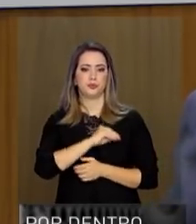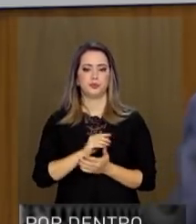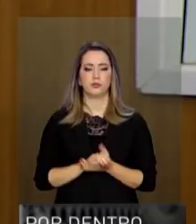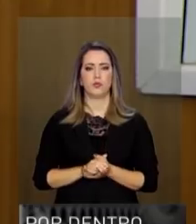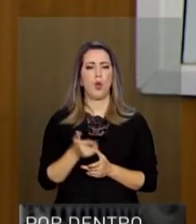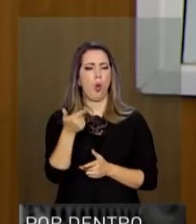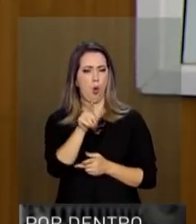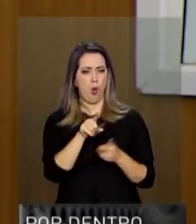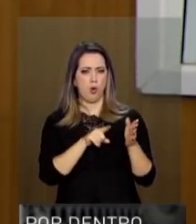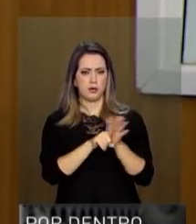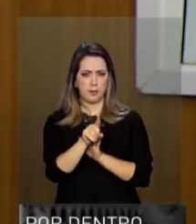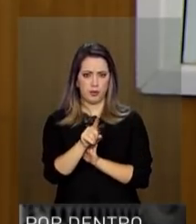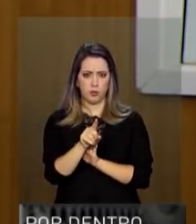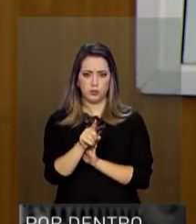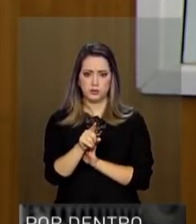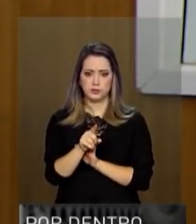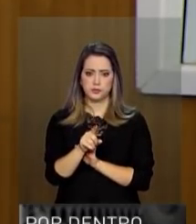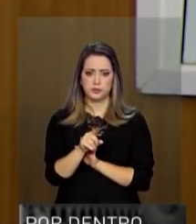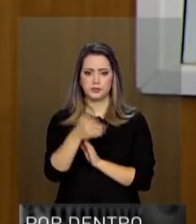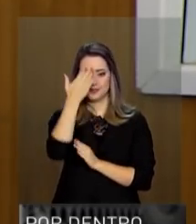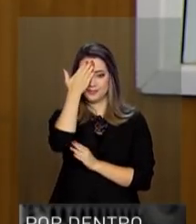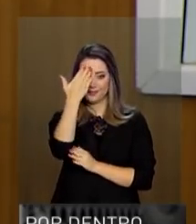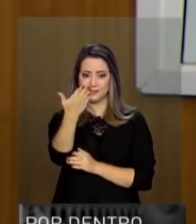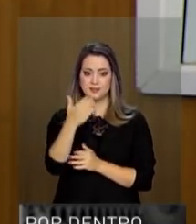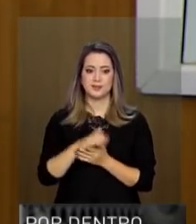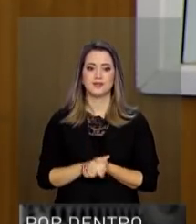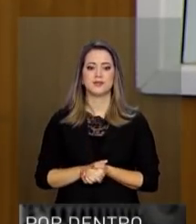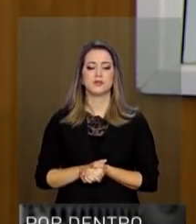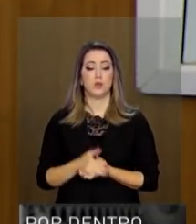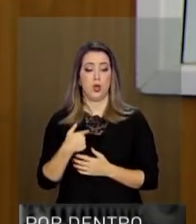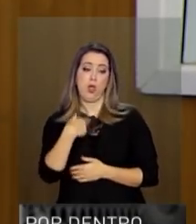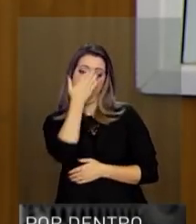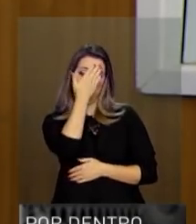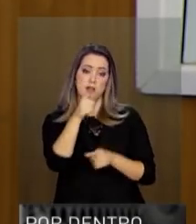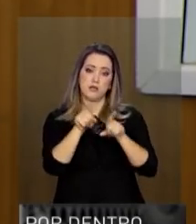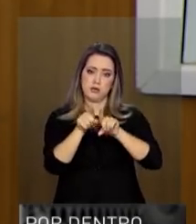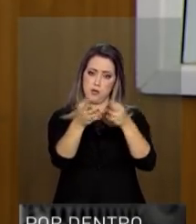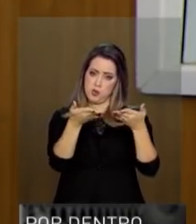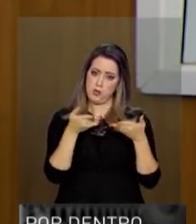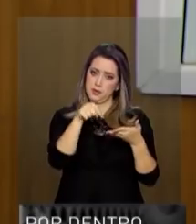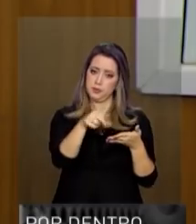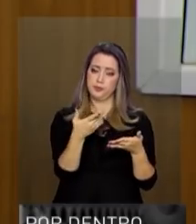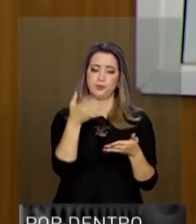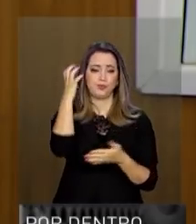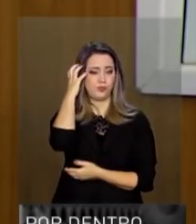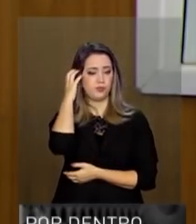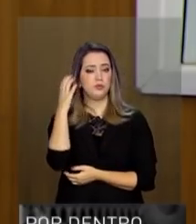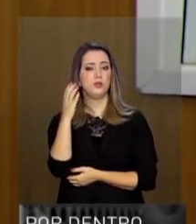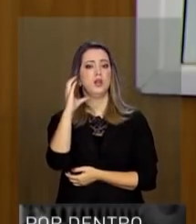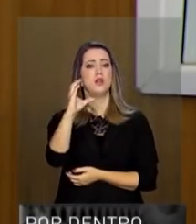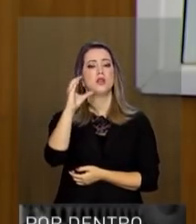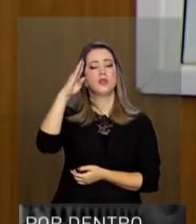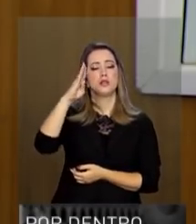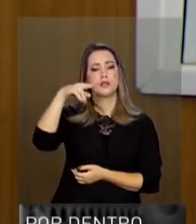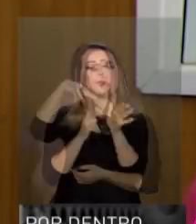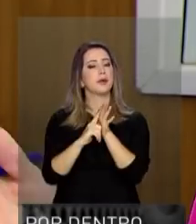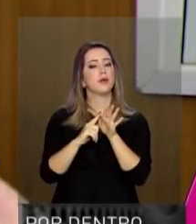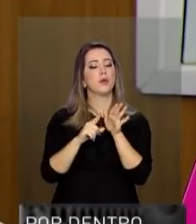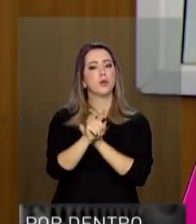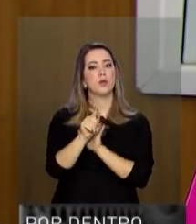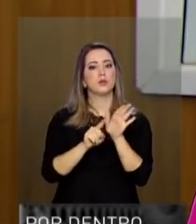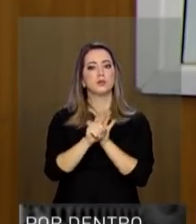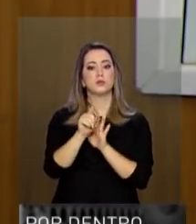alguma pergunta? Muito obrigado. Agradeço então a participação do Ebert Araújo, da CBN de João Pessoa.